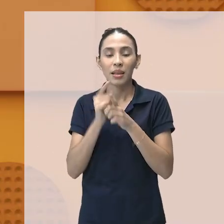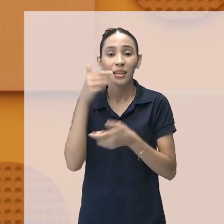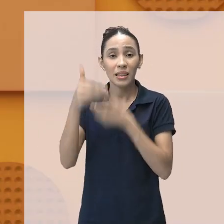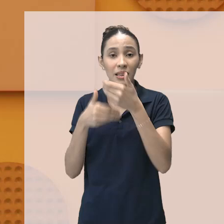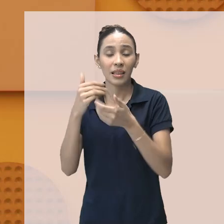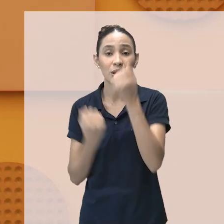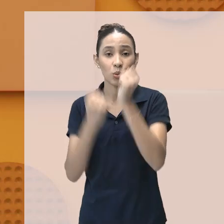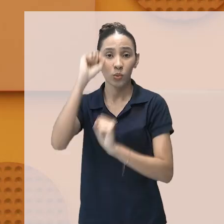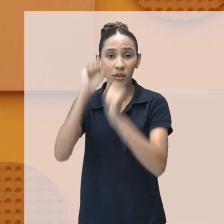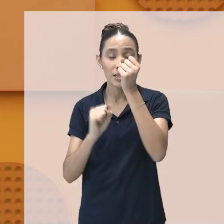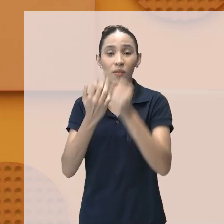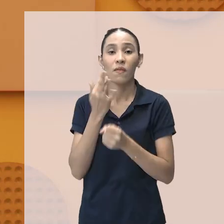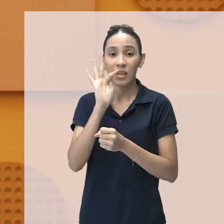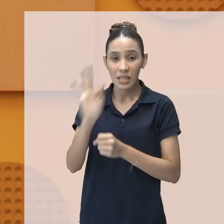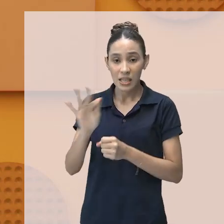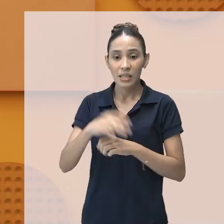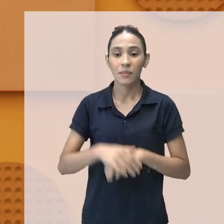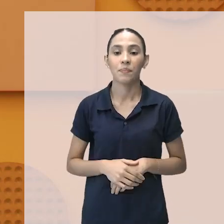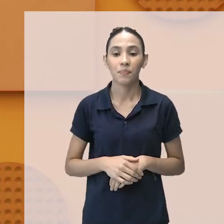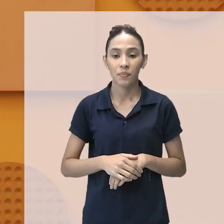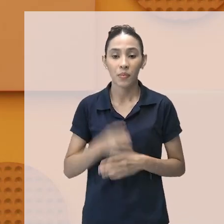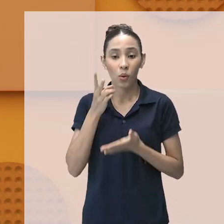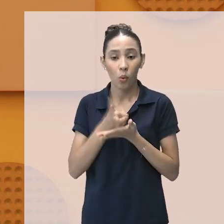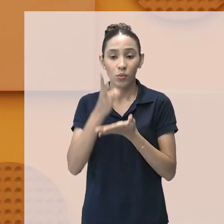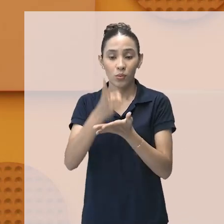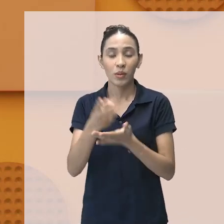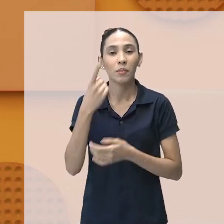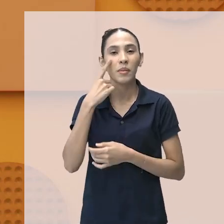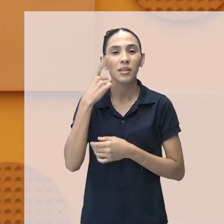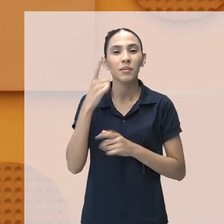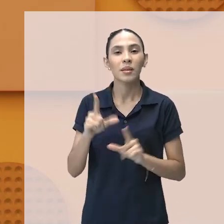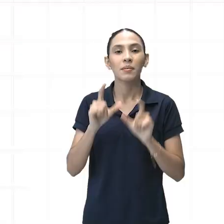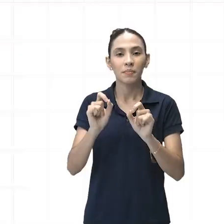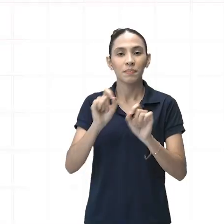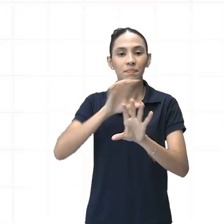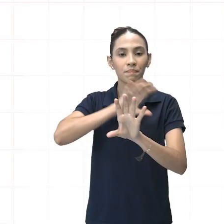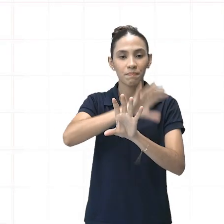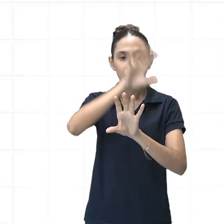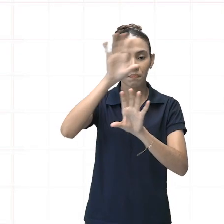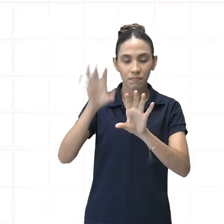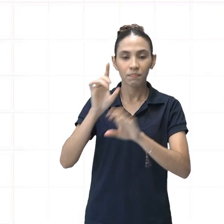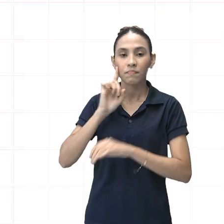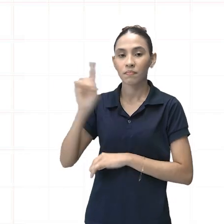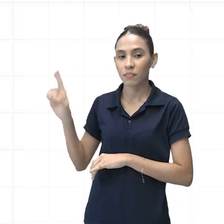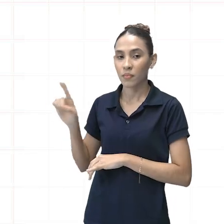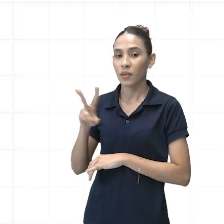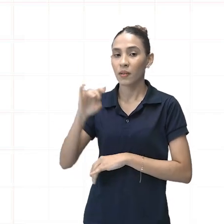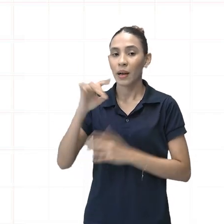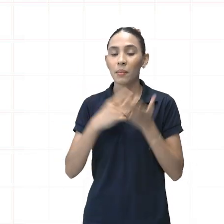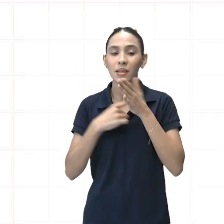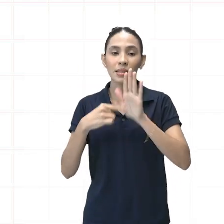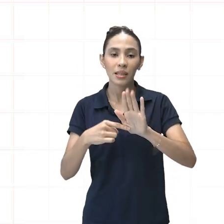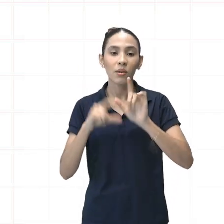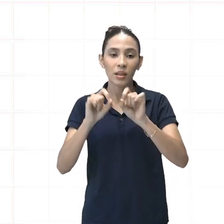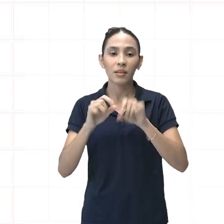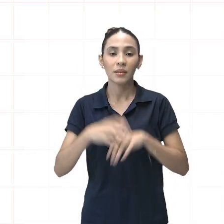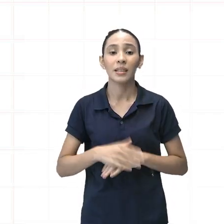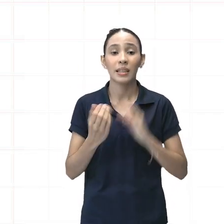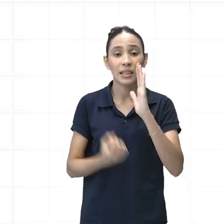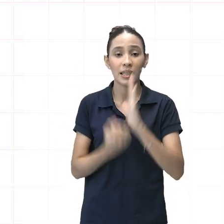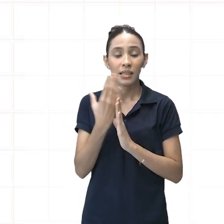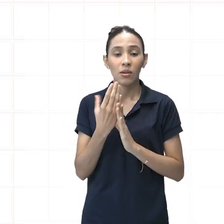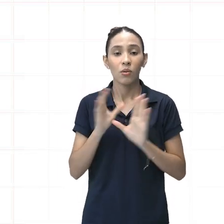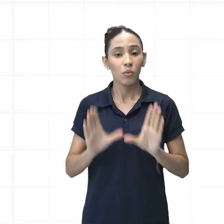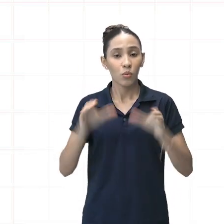industrialização francesa, certo? Continuando, vamos observar agora o seguinte mapa, que ele vai apresentar a formação